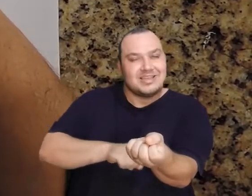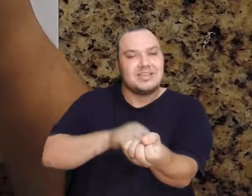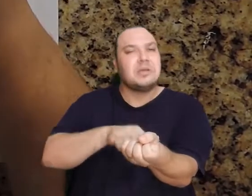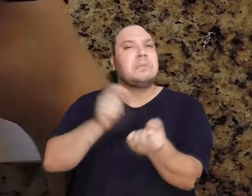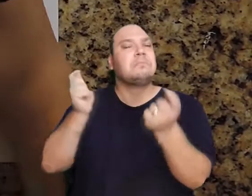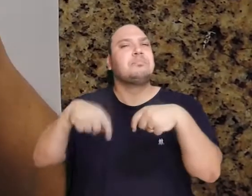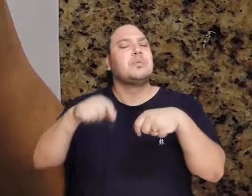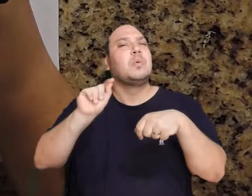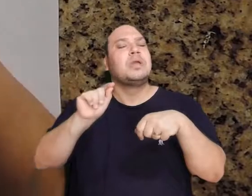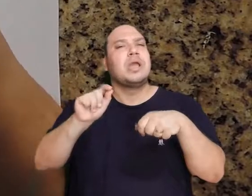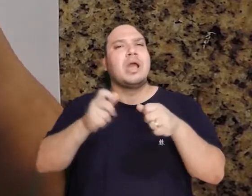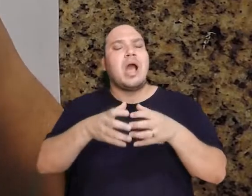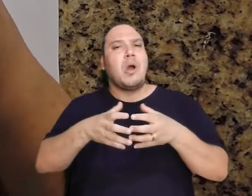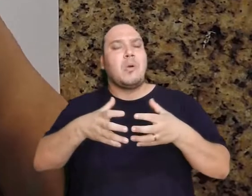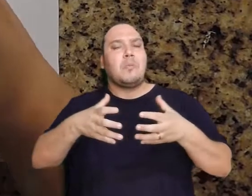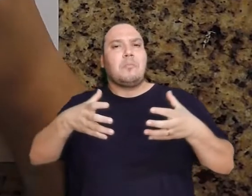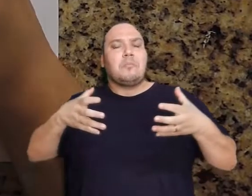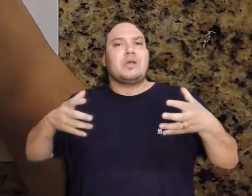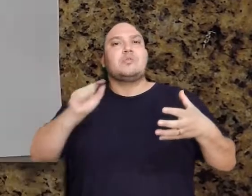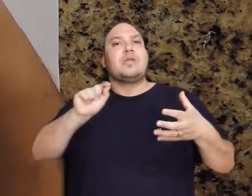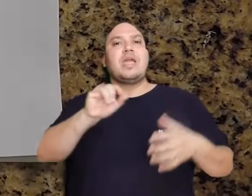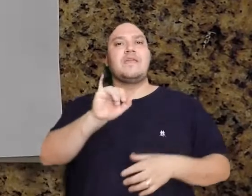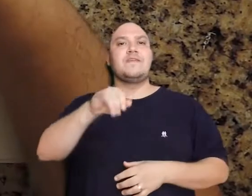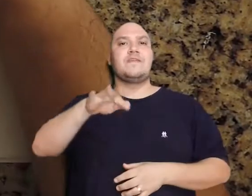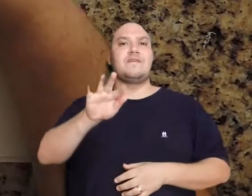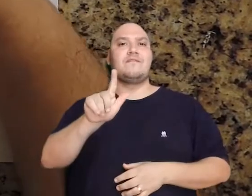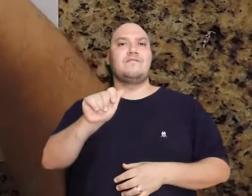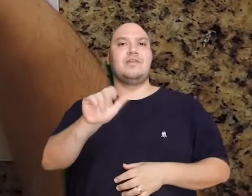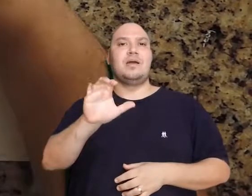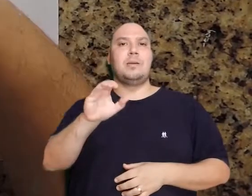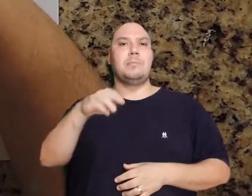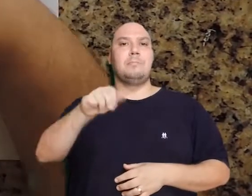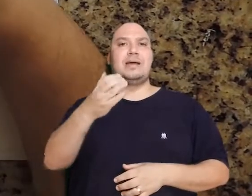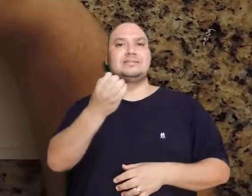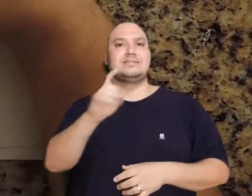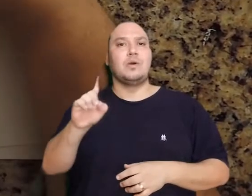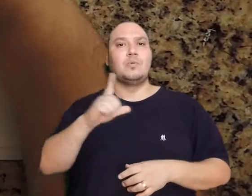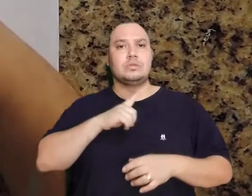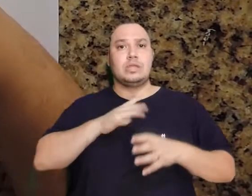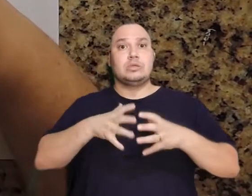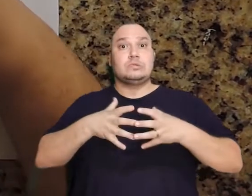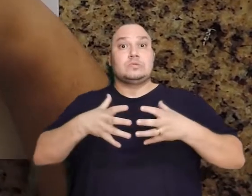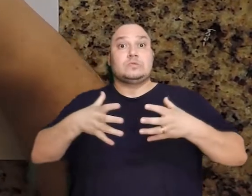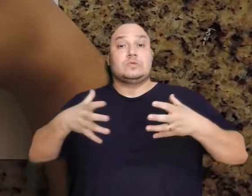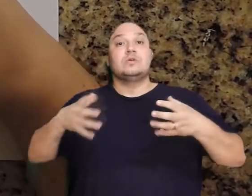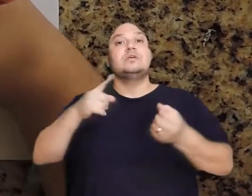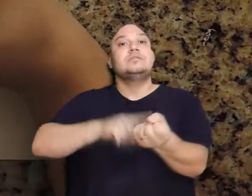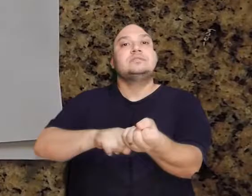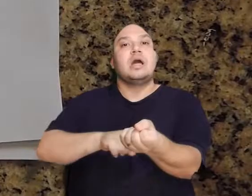Isso pode desencadear uma intensa reação inflamatória e a formação de coágulos.